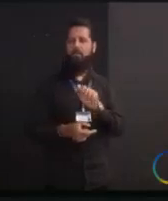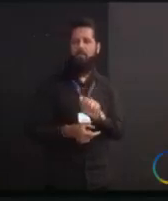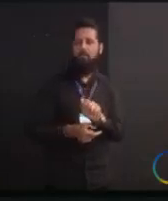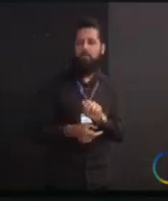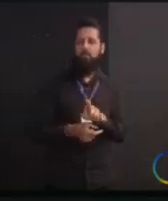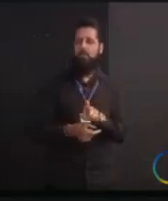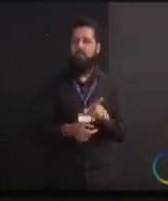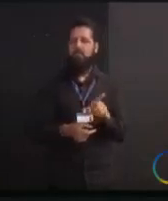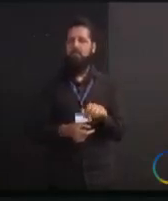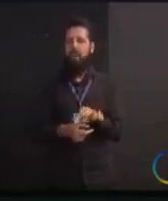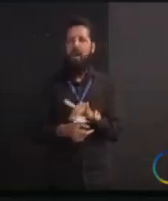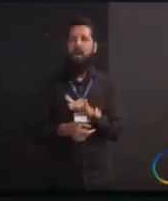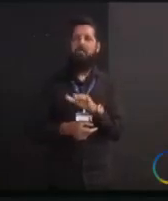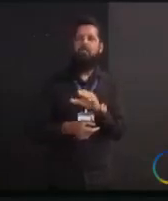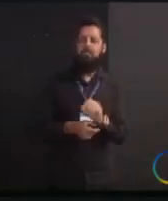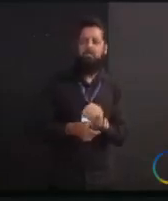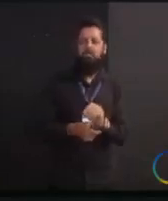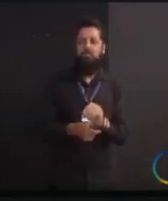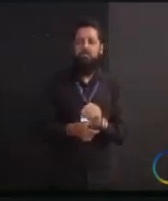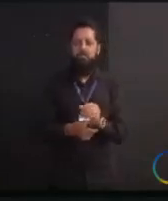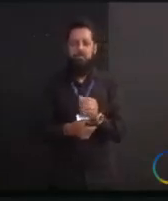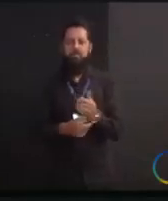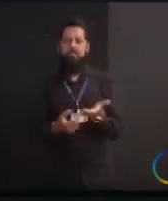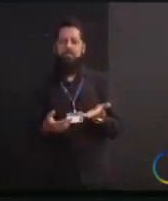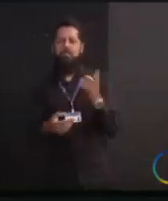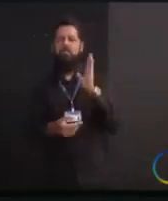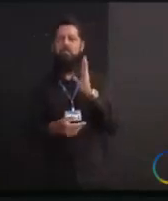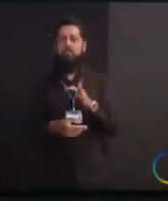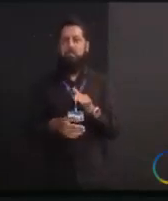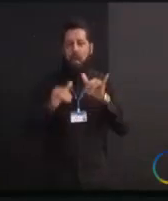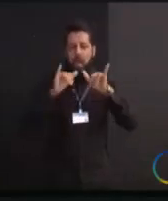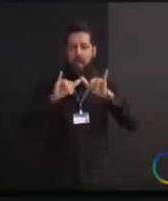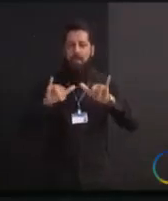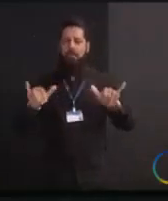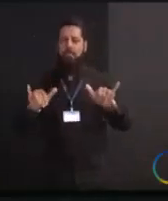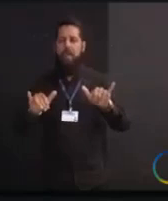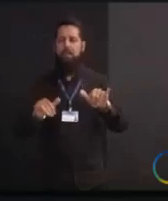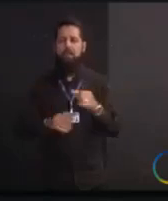você está com problema, procure tratamento.